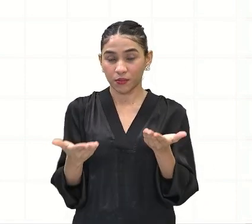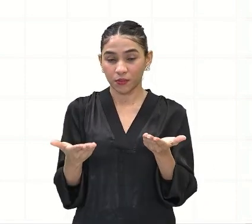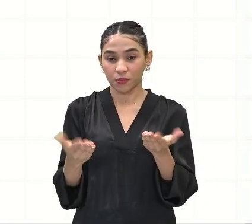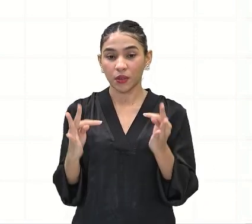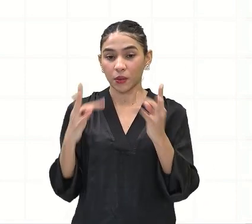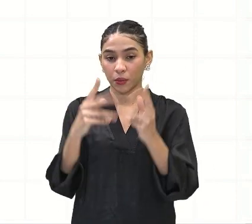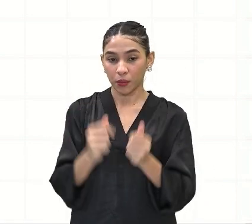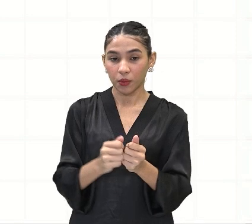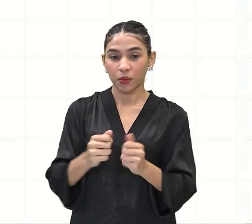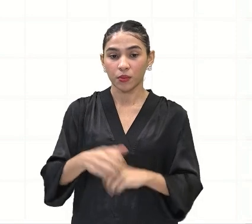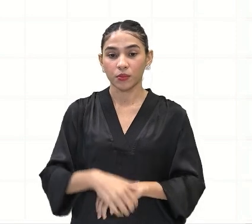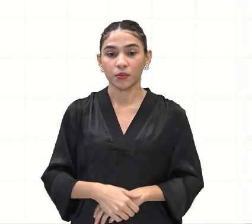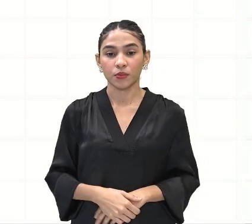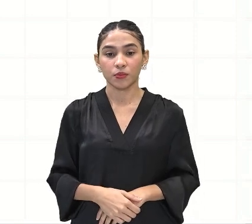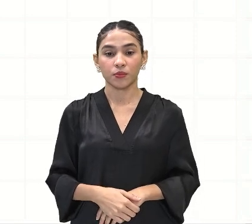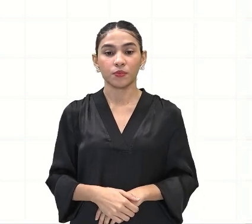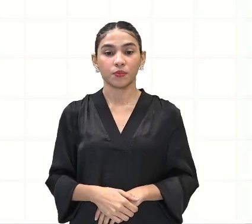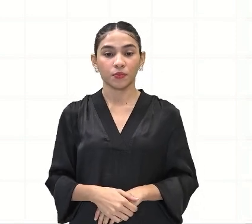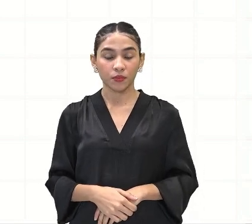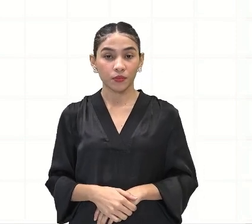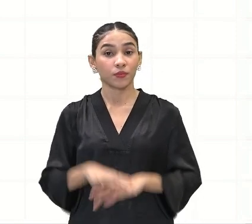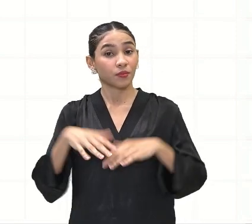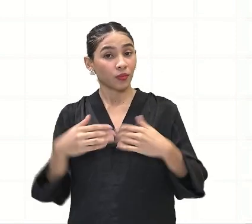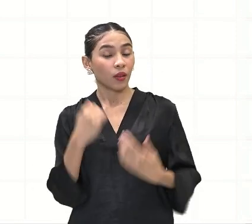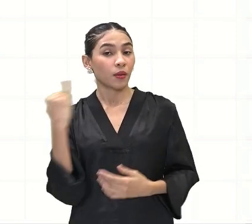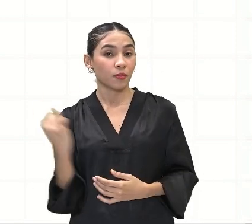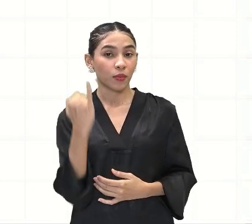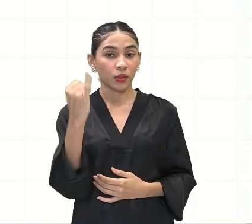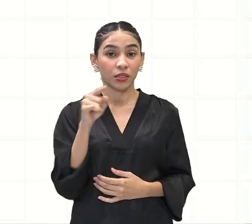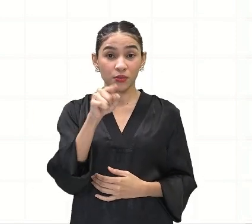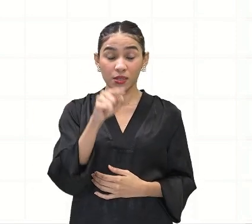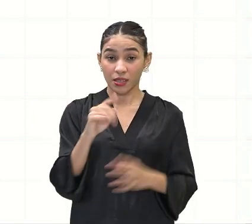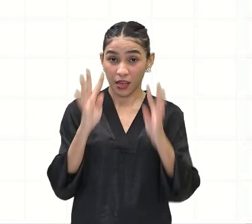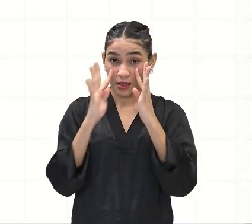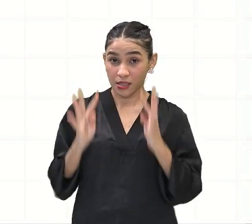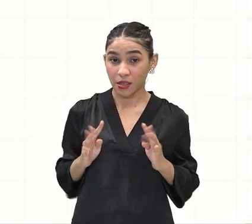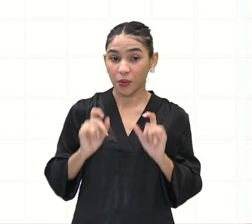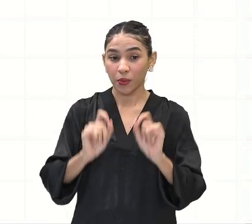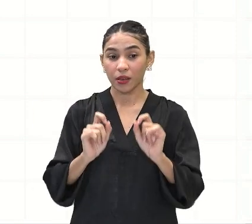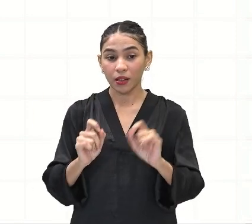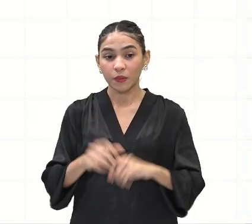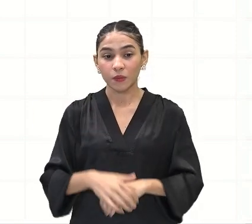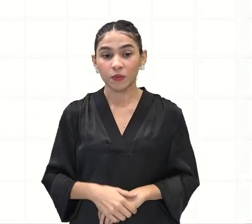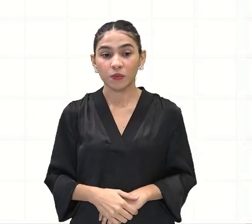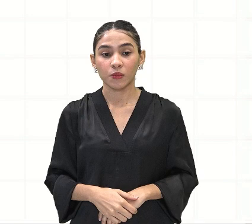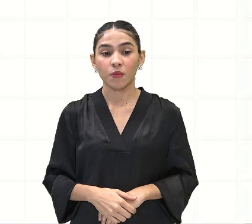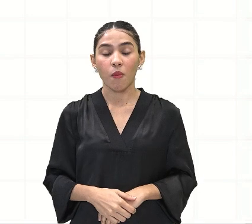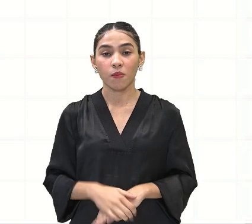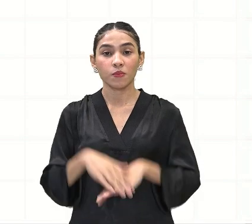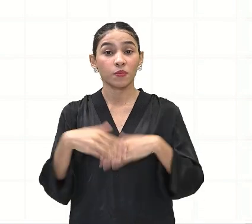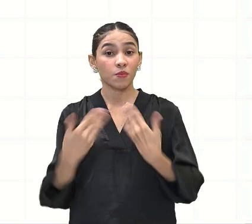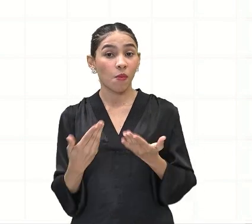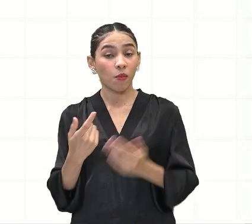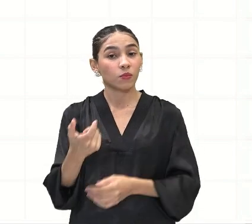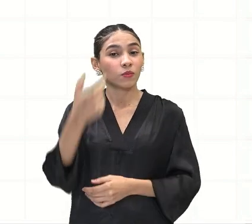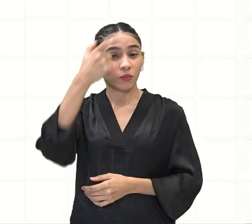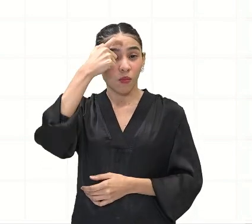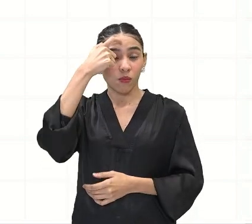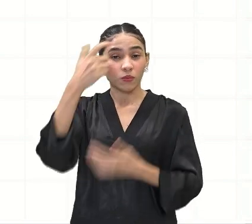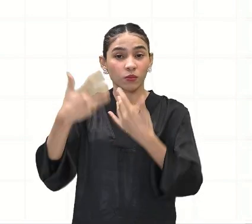disponíveis para todos. É importante atentarmos que o